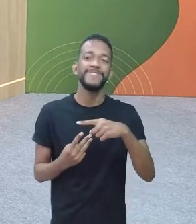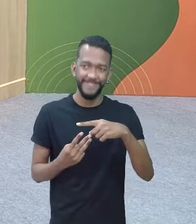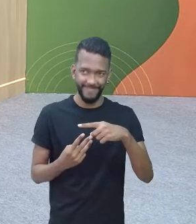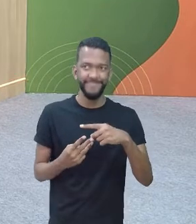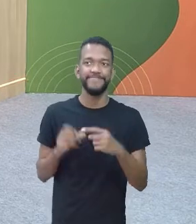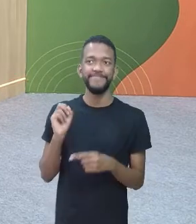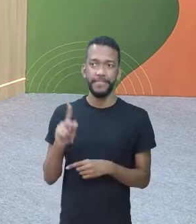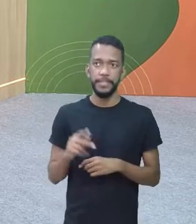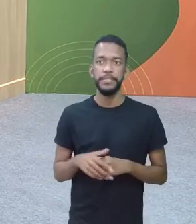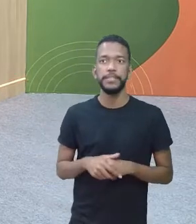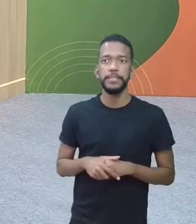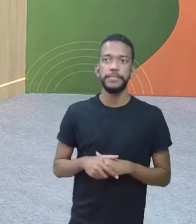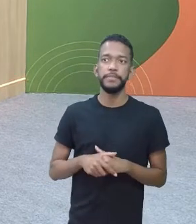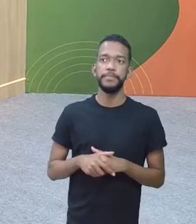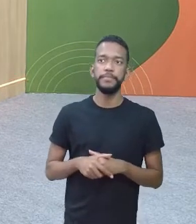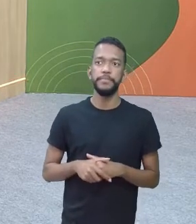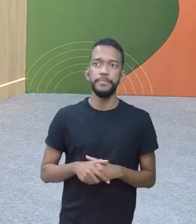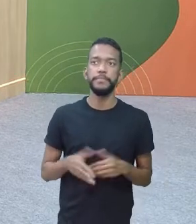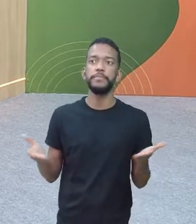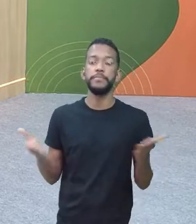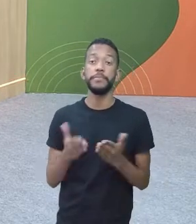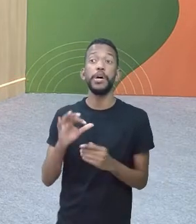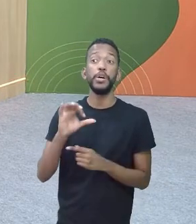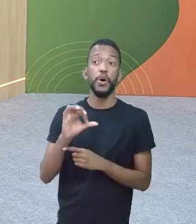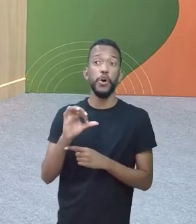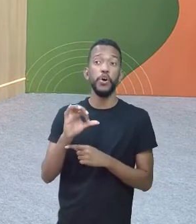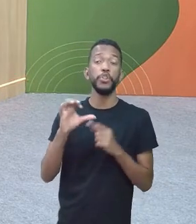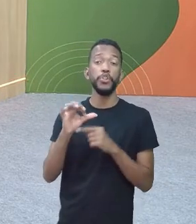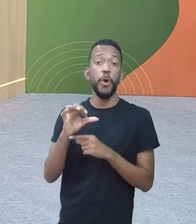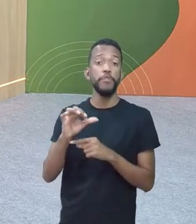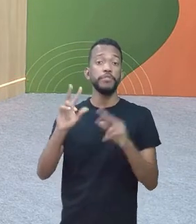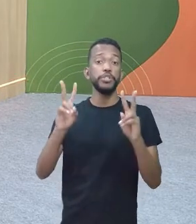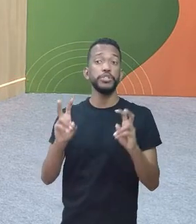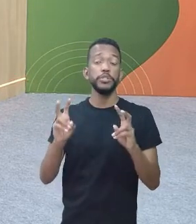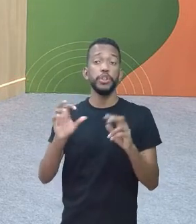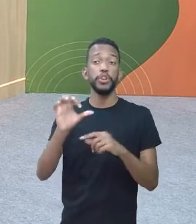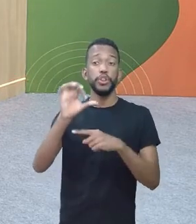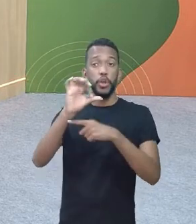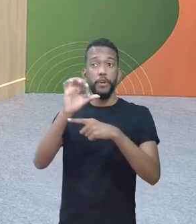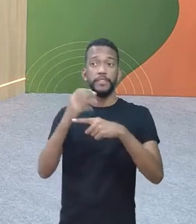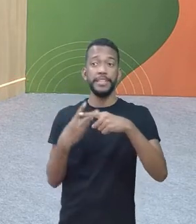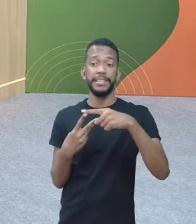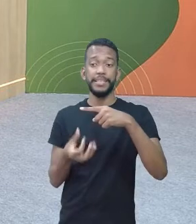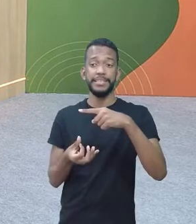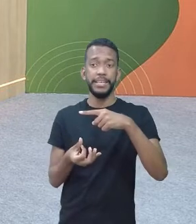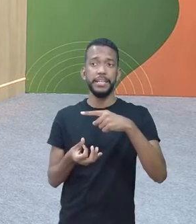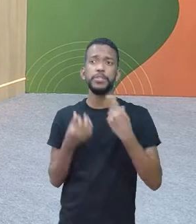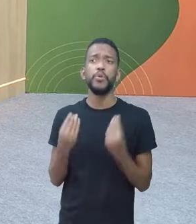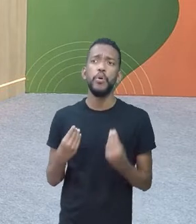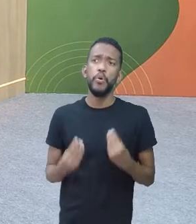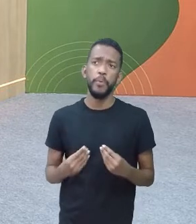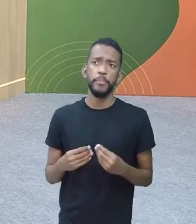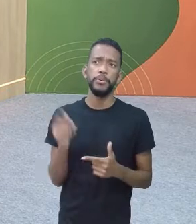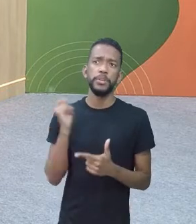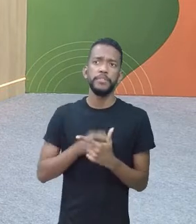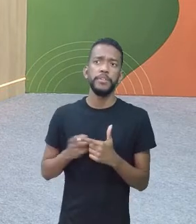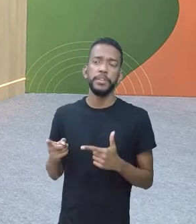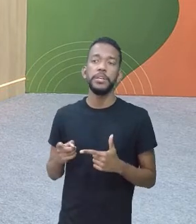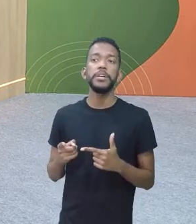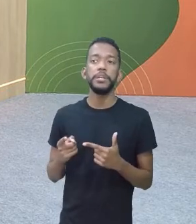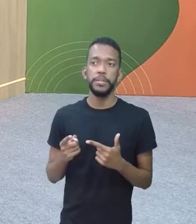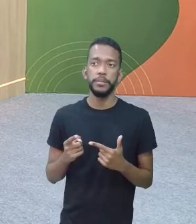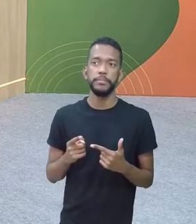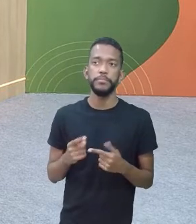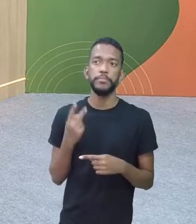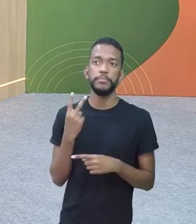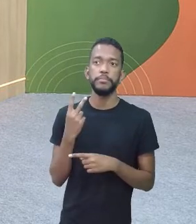beleza? Agora, o 9 sobre 36, né? O 9 e 36 avos. Como é que vai ficar? Simplificando essa fração, a gente